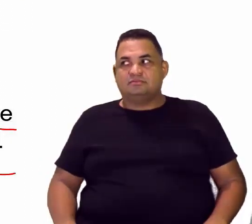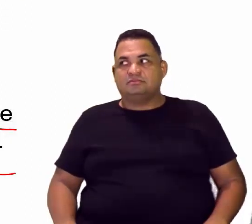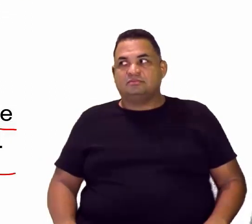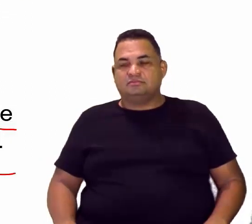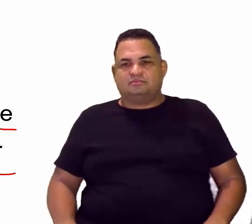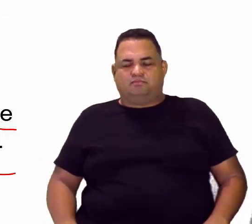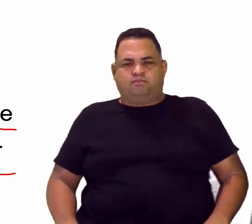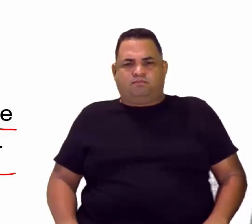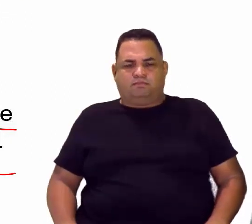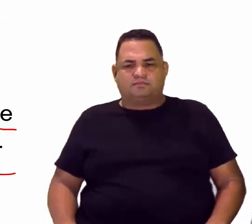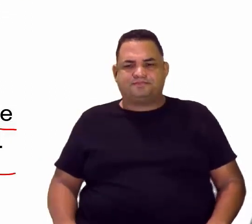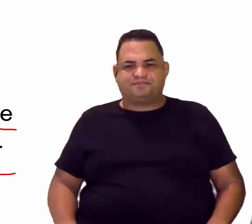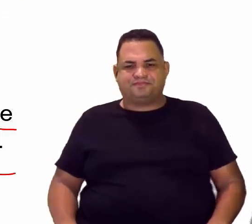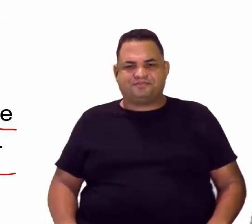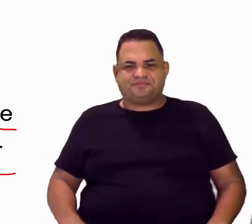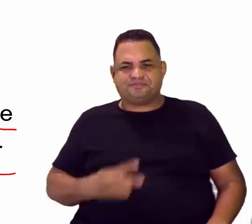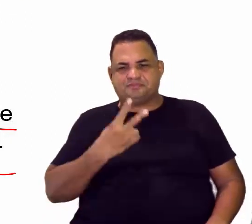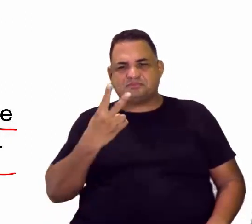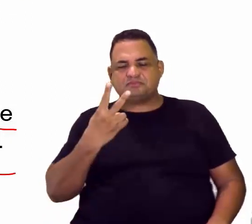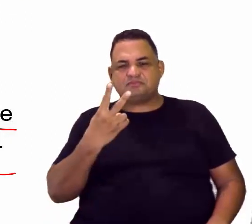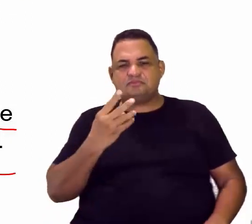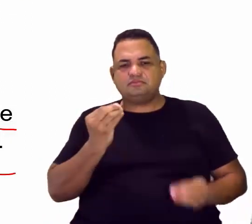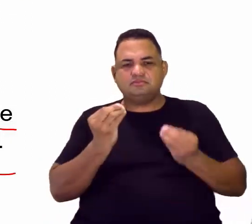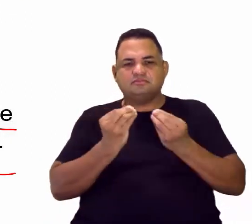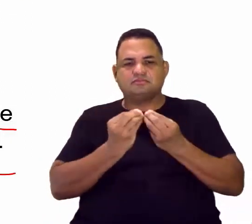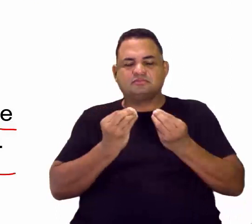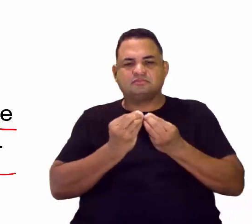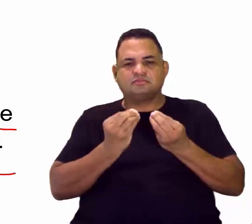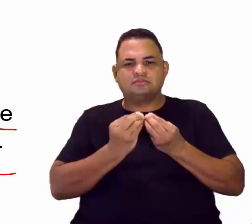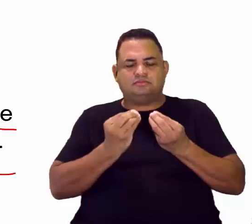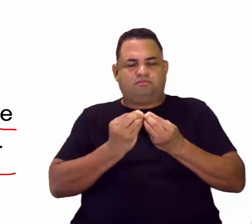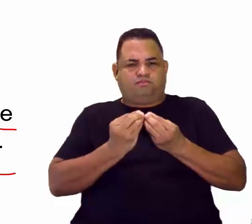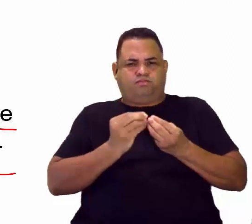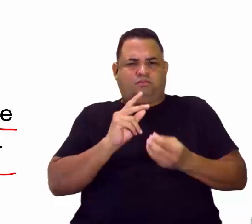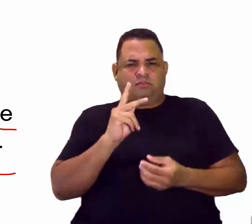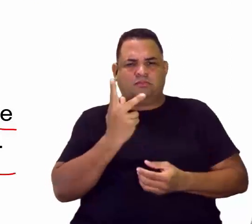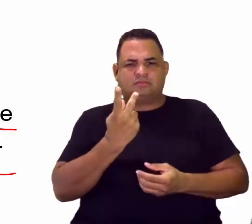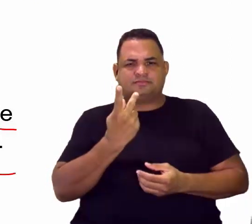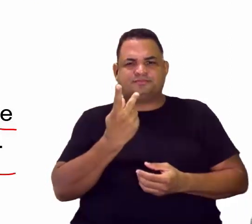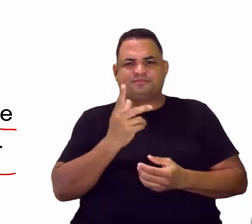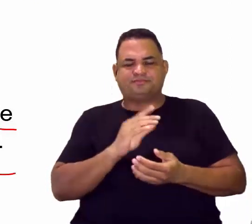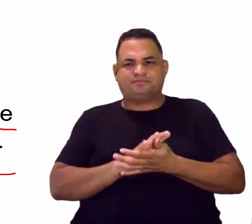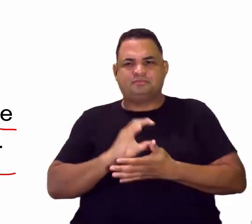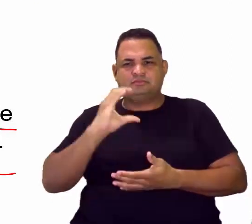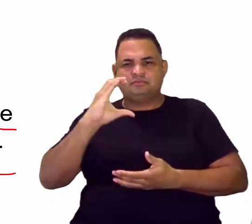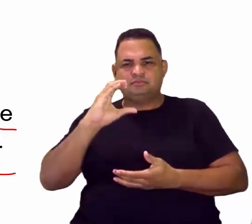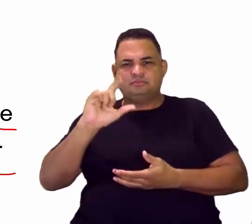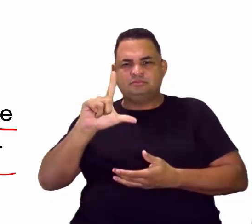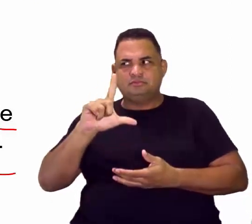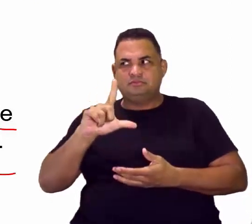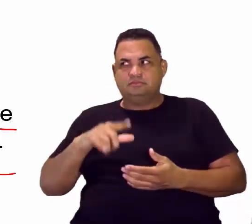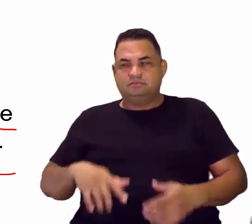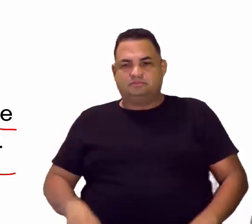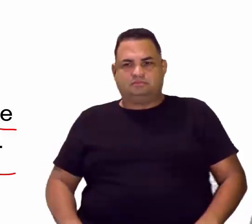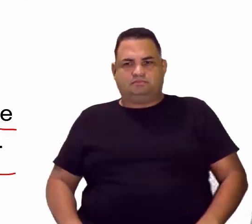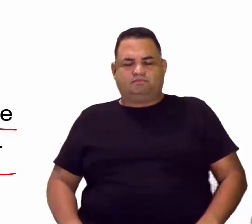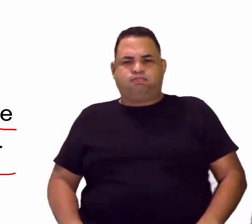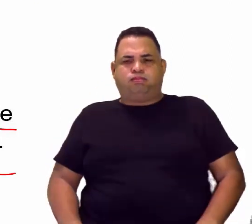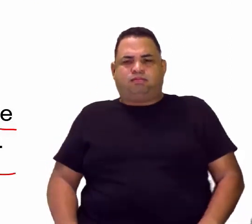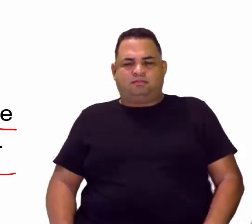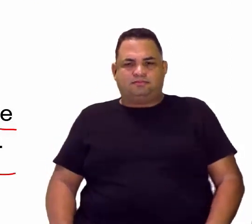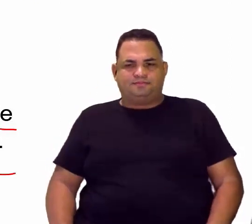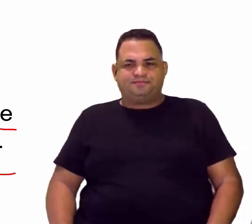dizer assim, duas moléculas de HCl. E eu tenho essas duas moléculas